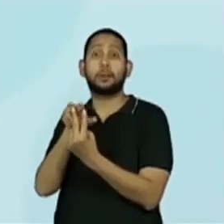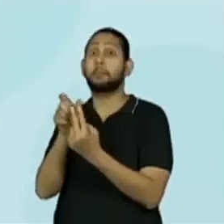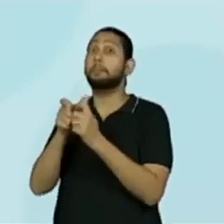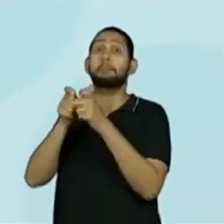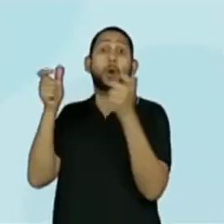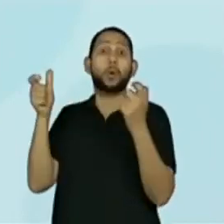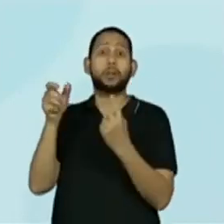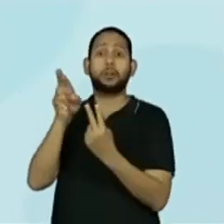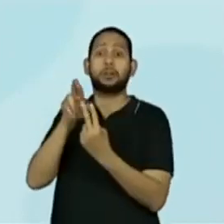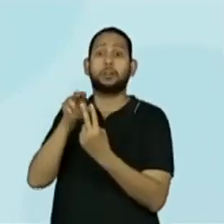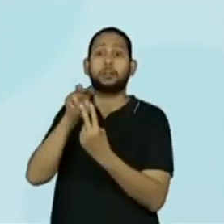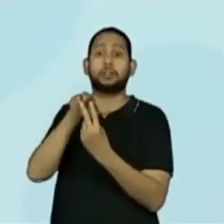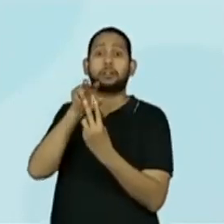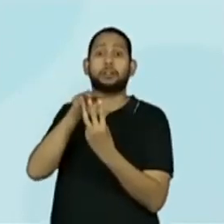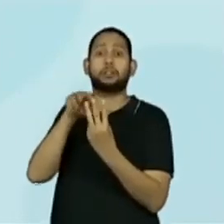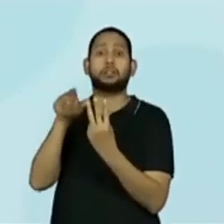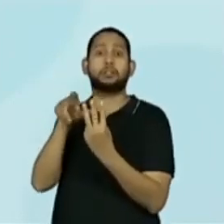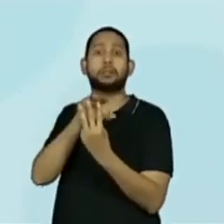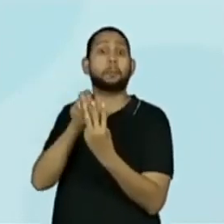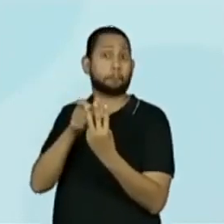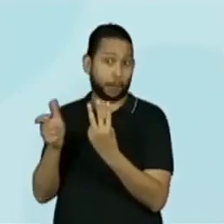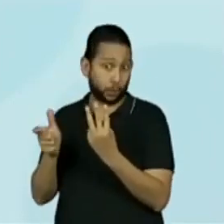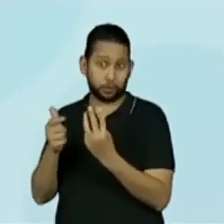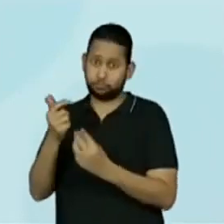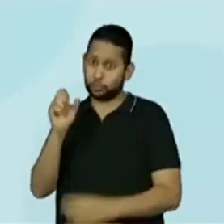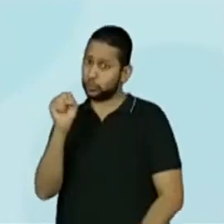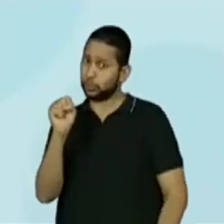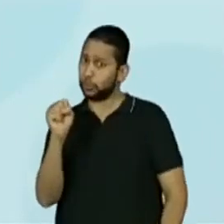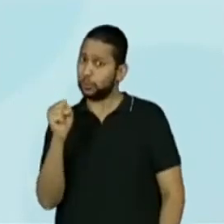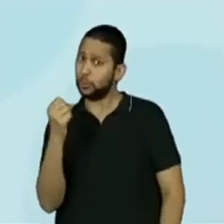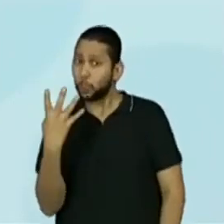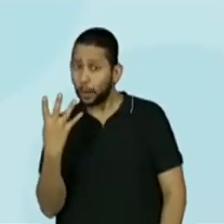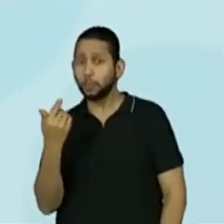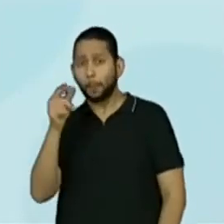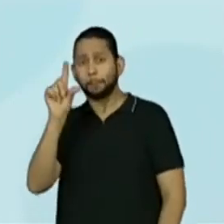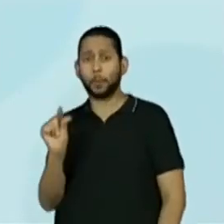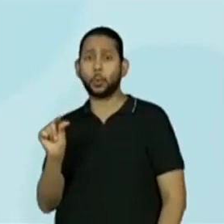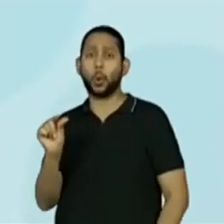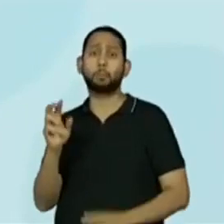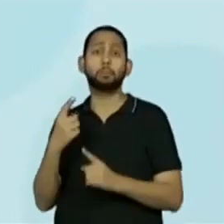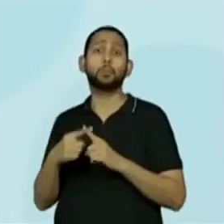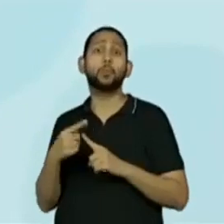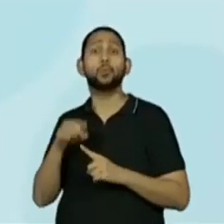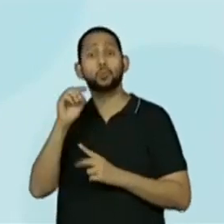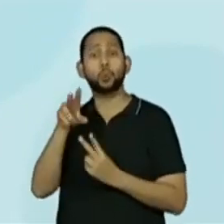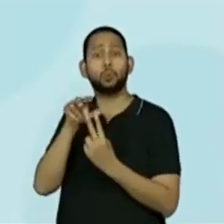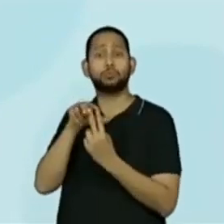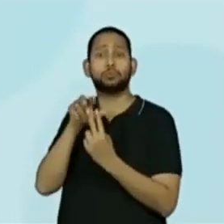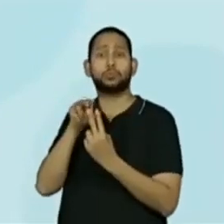84. Como não tem mais nenhum, ele é o menor número da nossa sequência. 84.